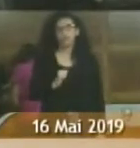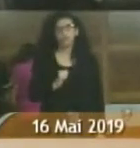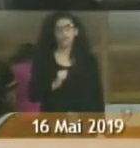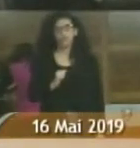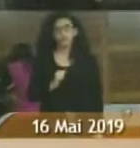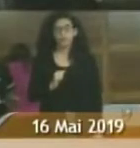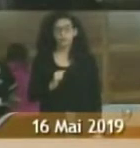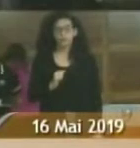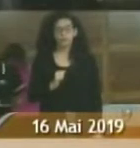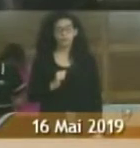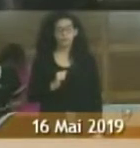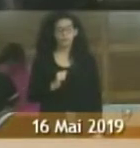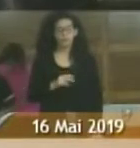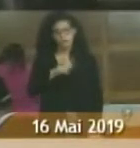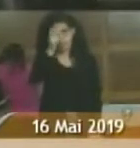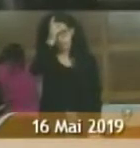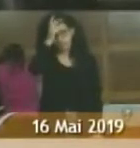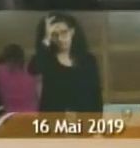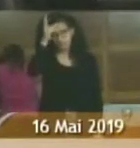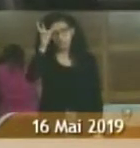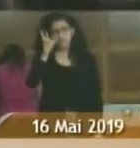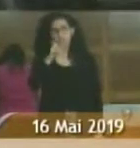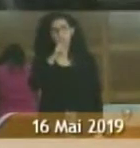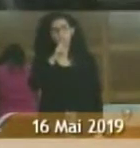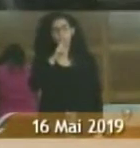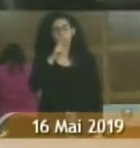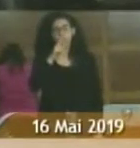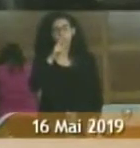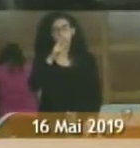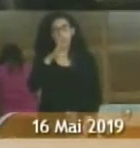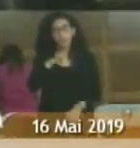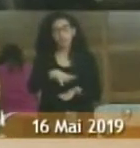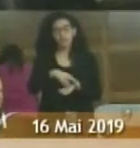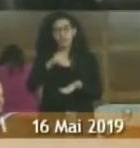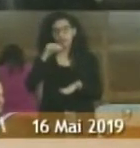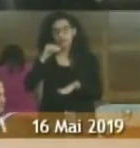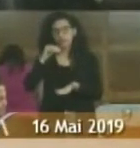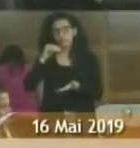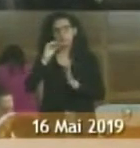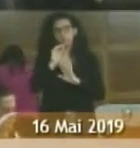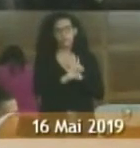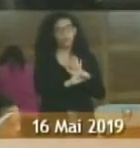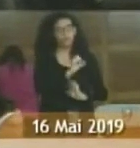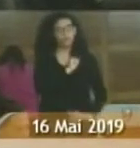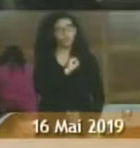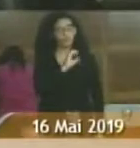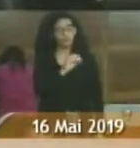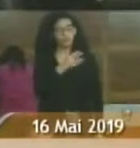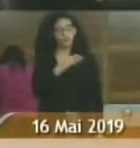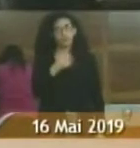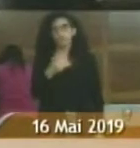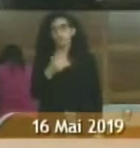320/2019/GP. Autor, prefeito municipal, descrição, encaminhamento em apenso da cópia do ofício número